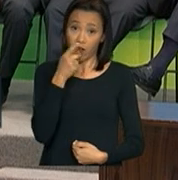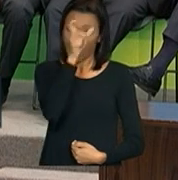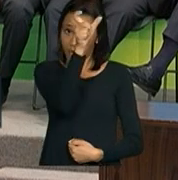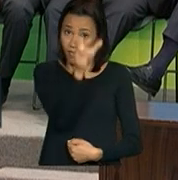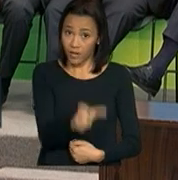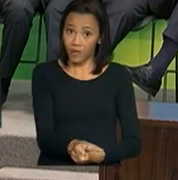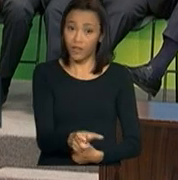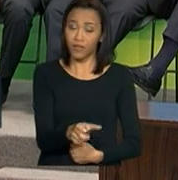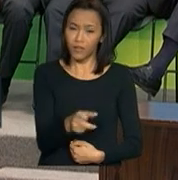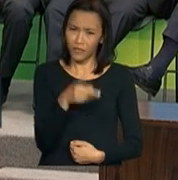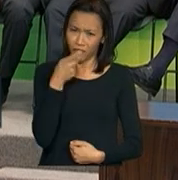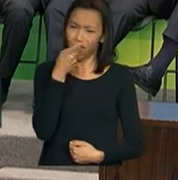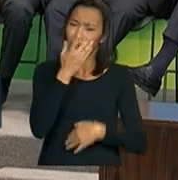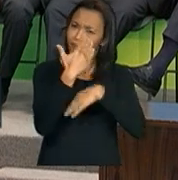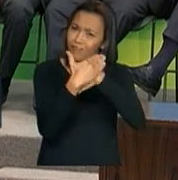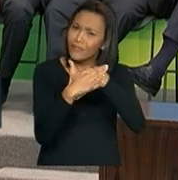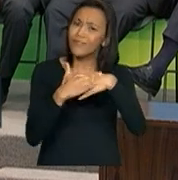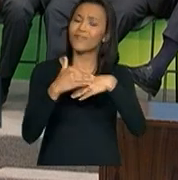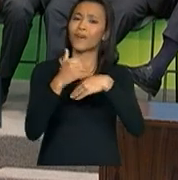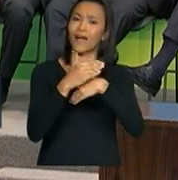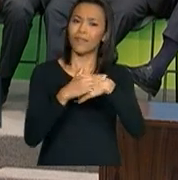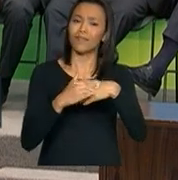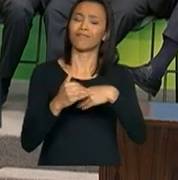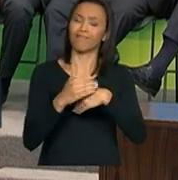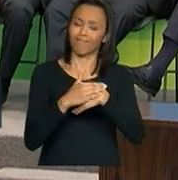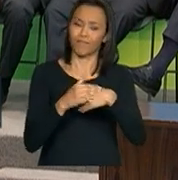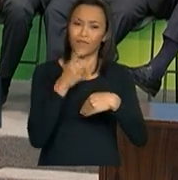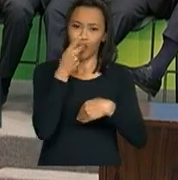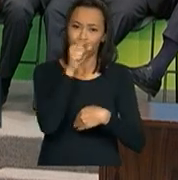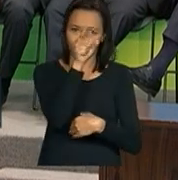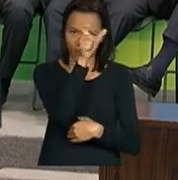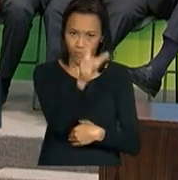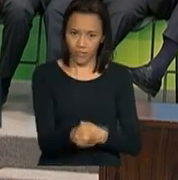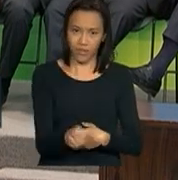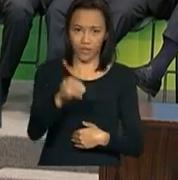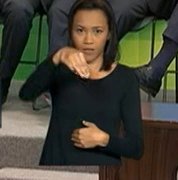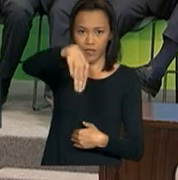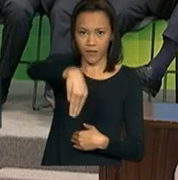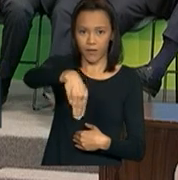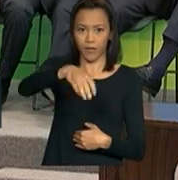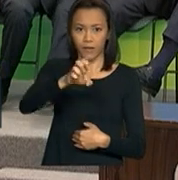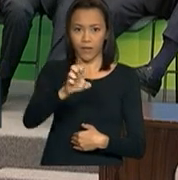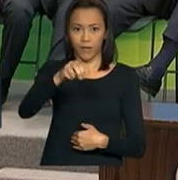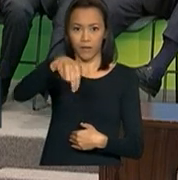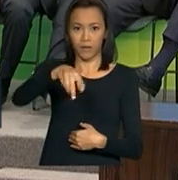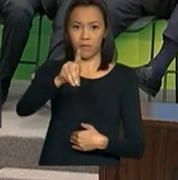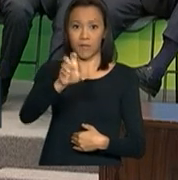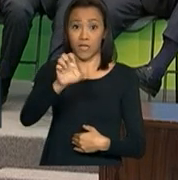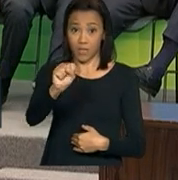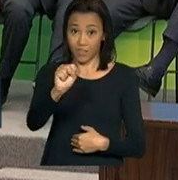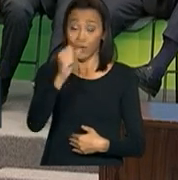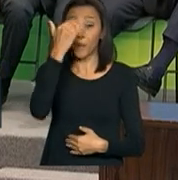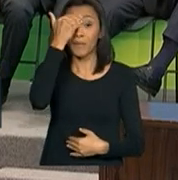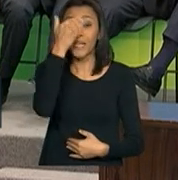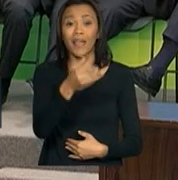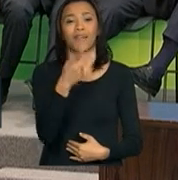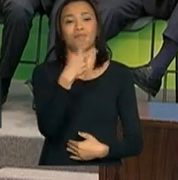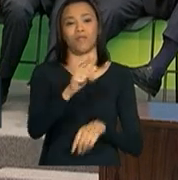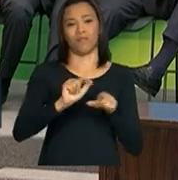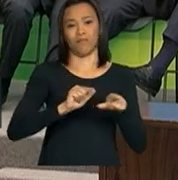com carinho com muito carinho Mendes Obrigado pelo seu trabalho